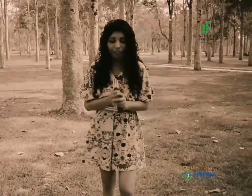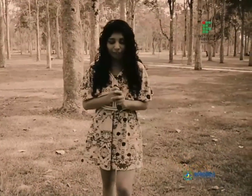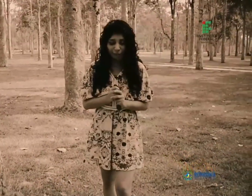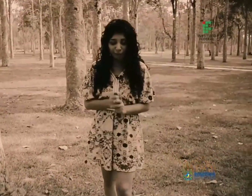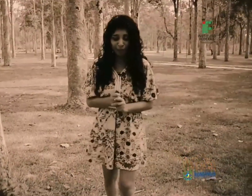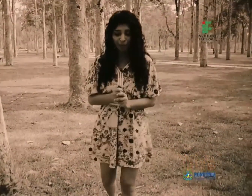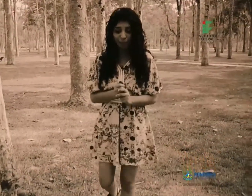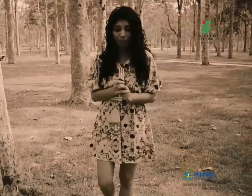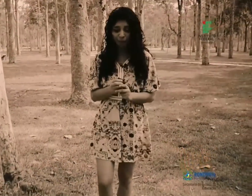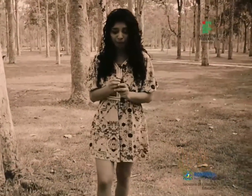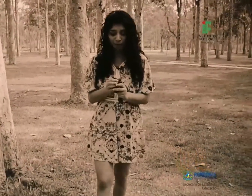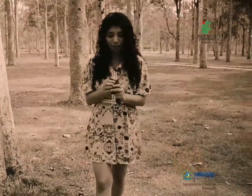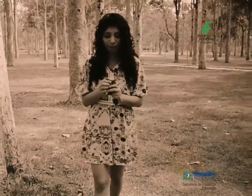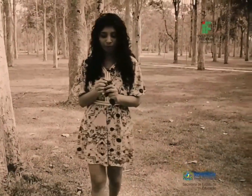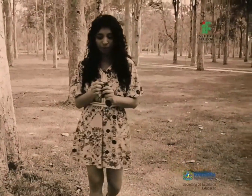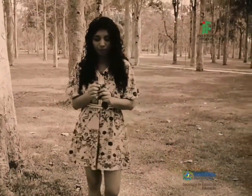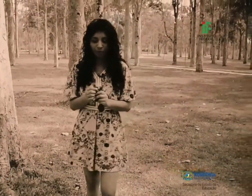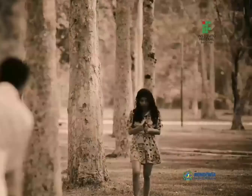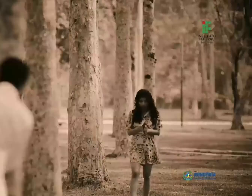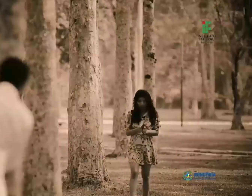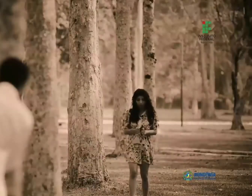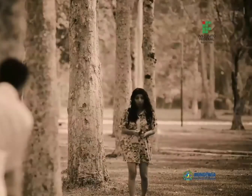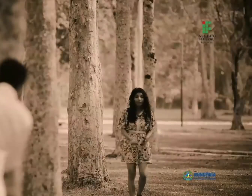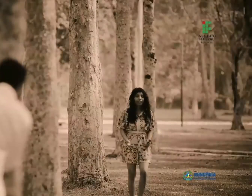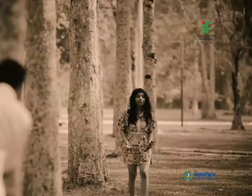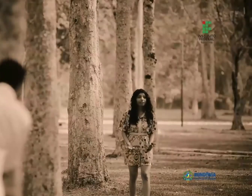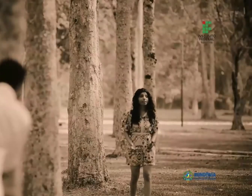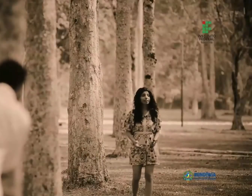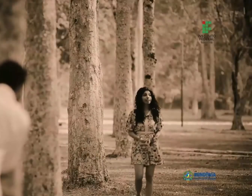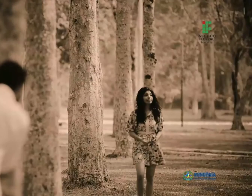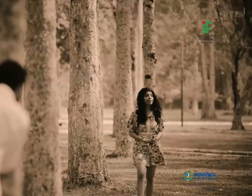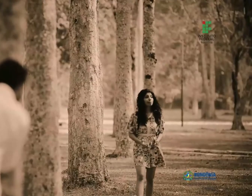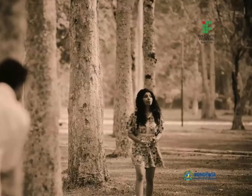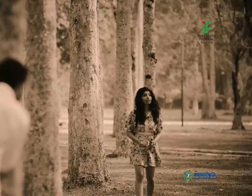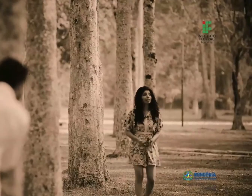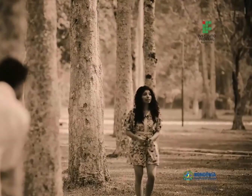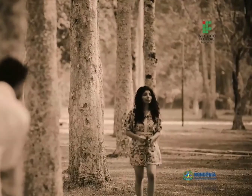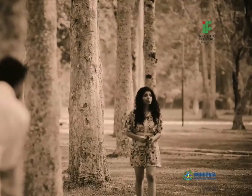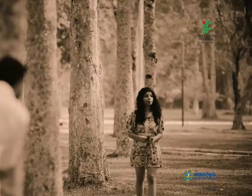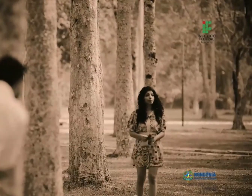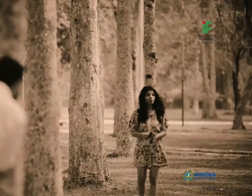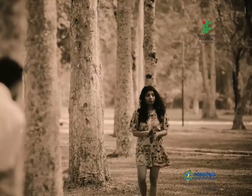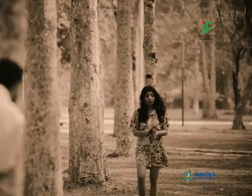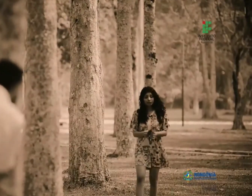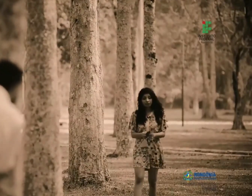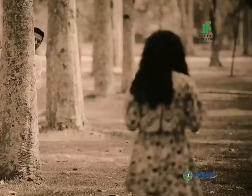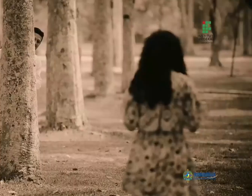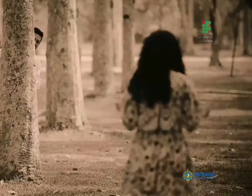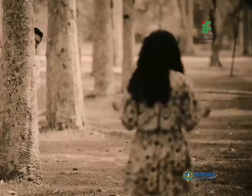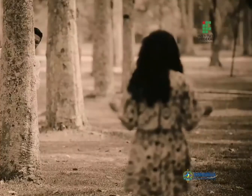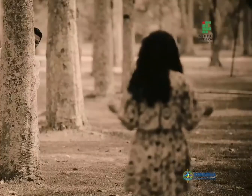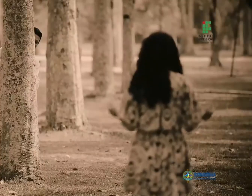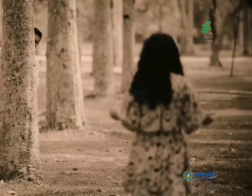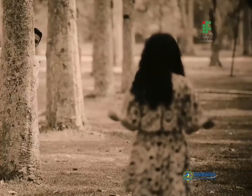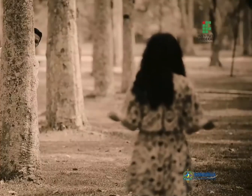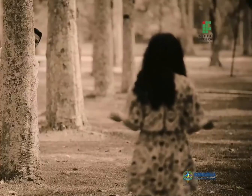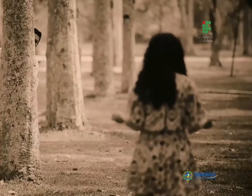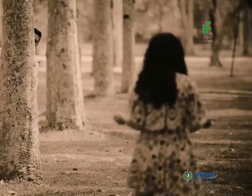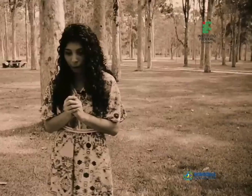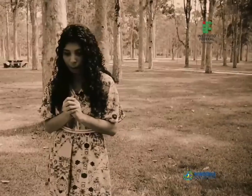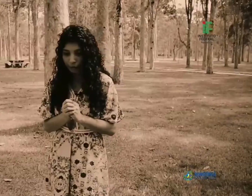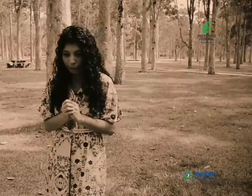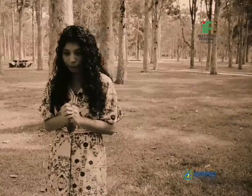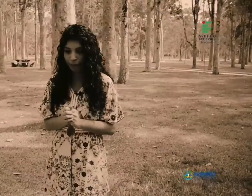O que vai ser de mim, Romeu? Por que você tem que ser um Montequiu? Se